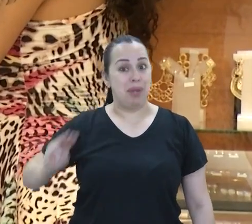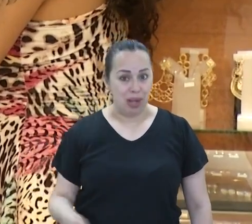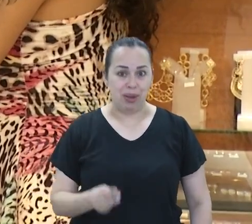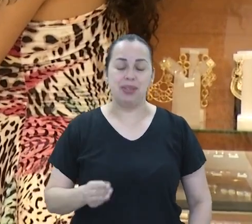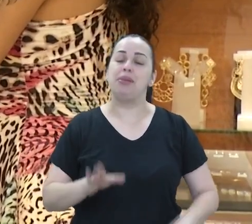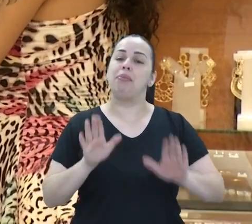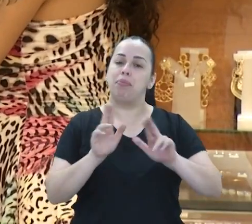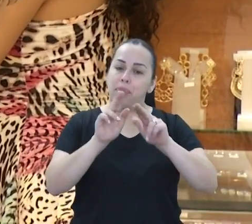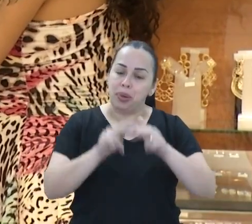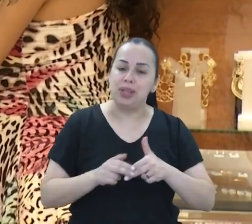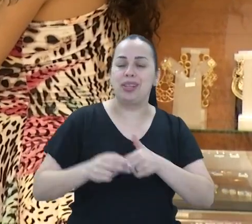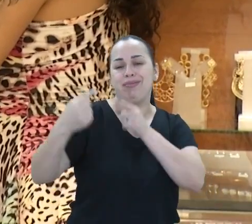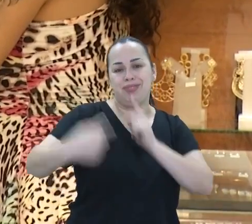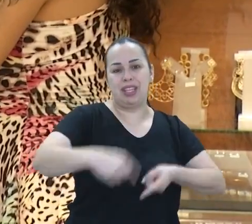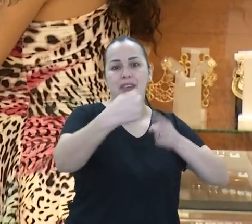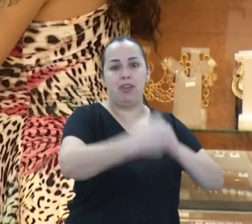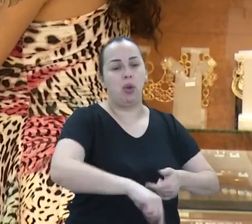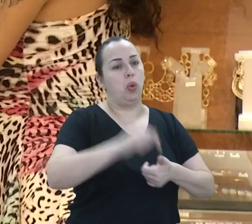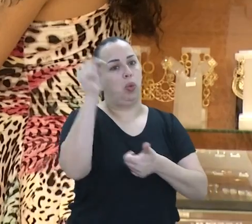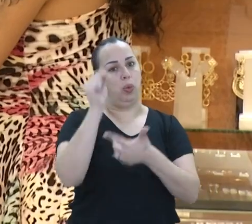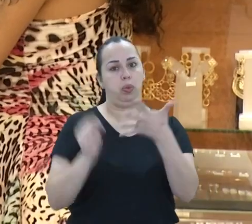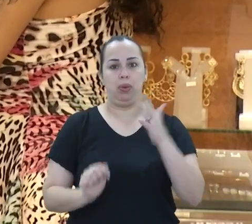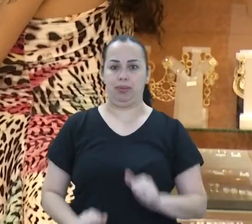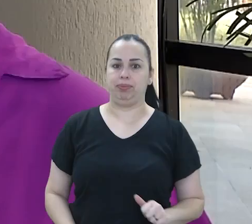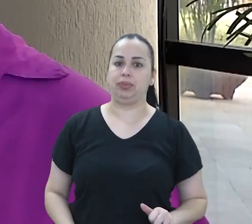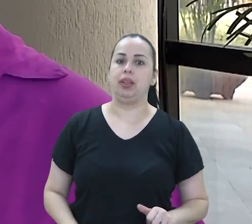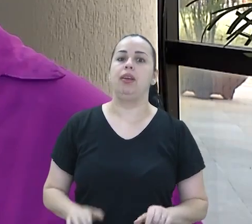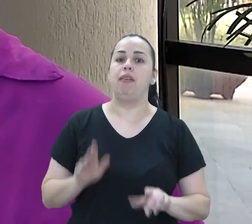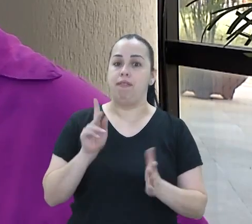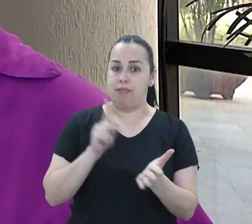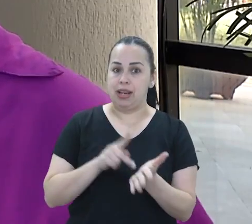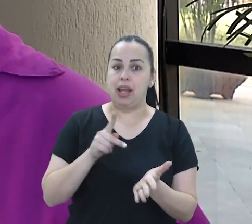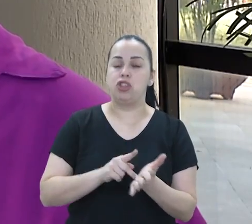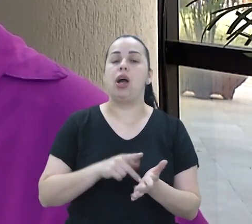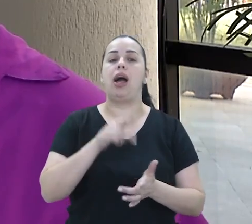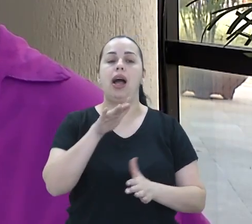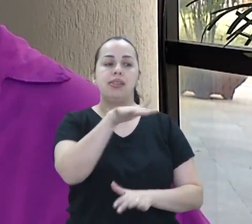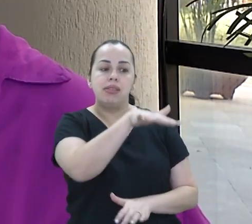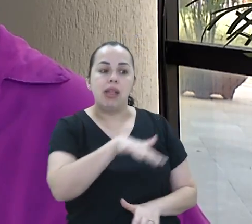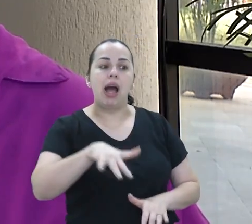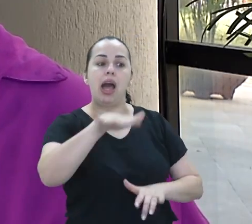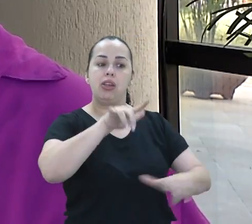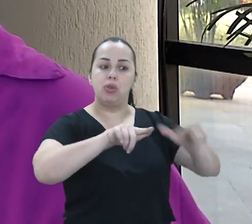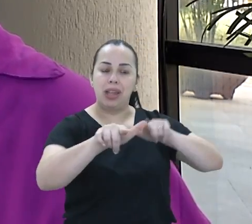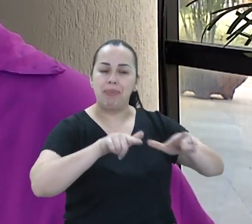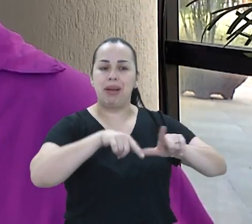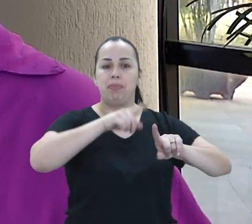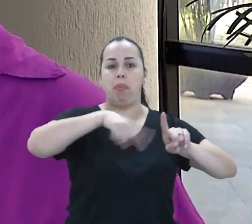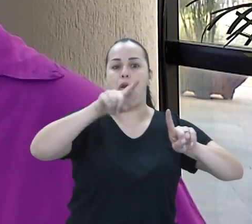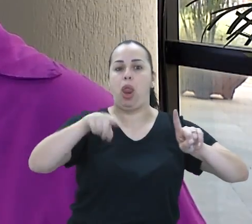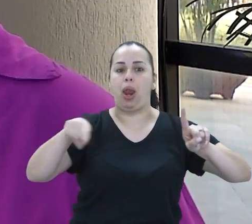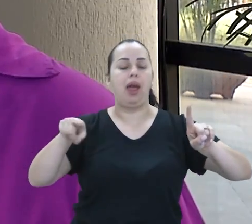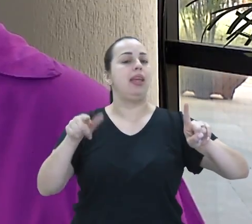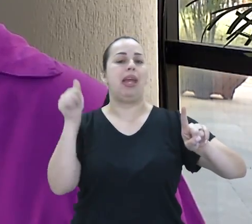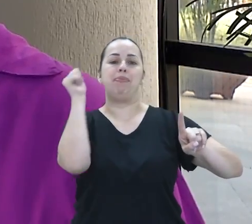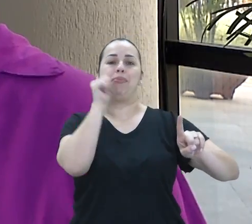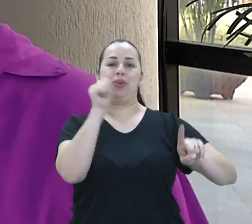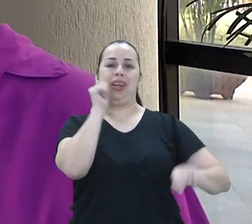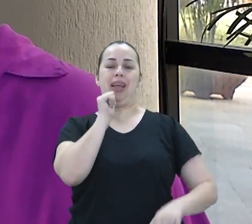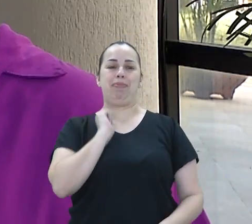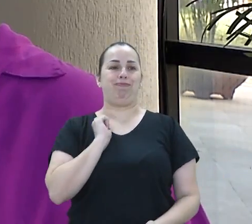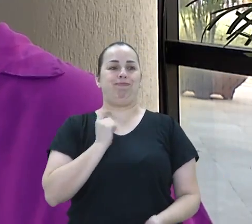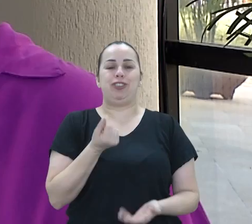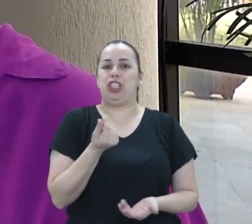os desafios para mulheres que empreendem são vários. Muitas vezes, nas oscilações do mercado, a empreendedora se vê